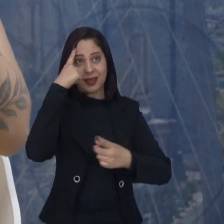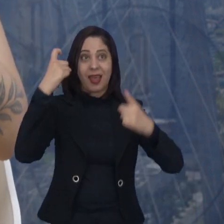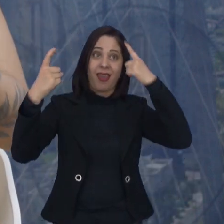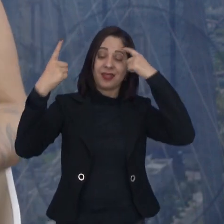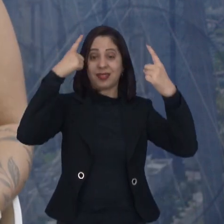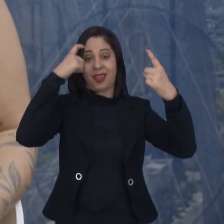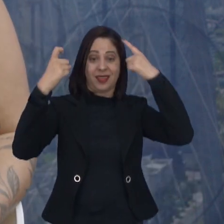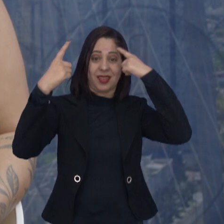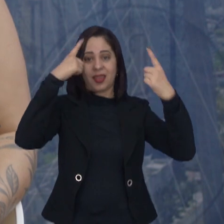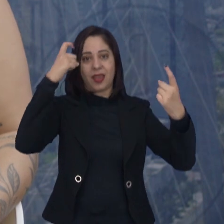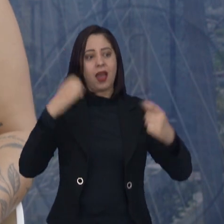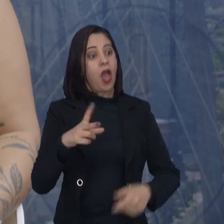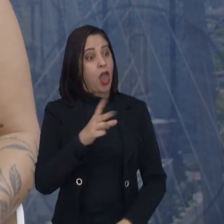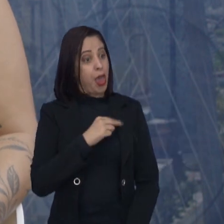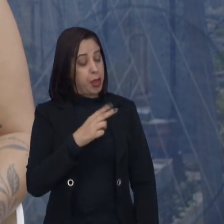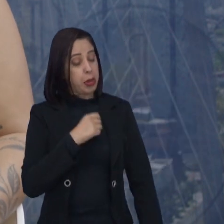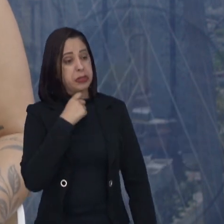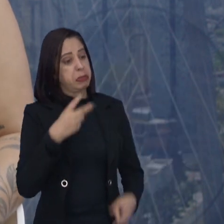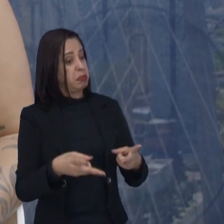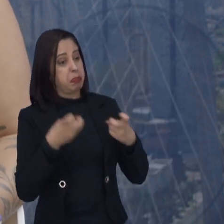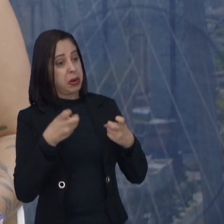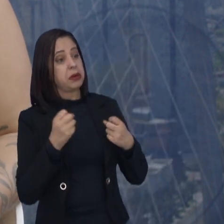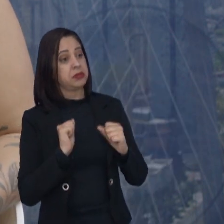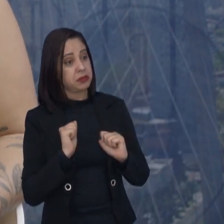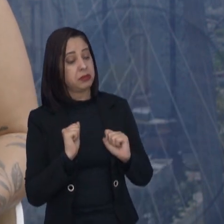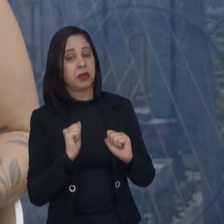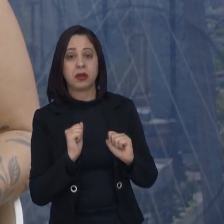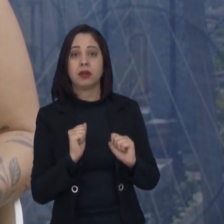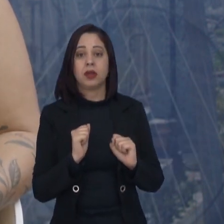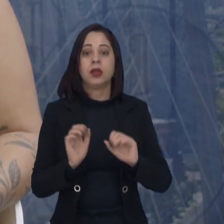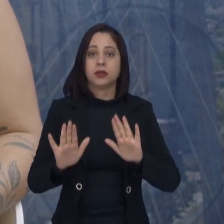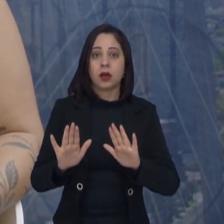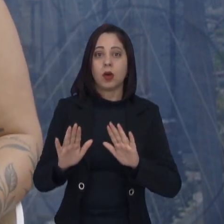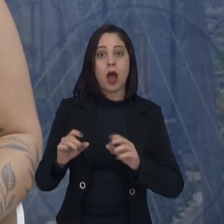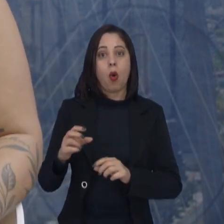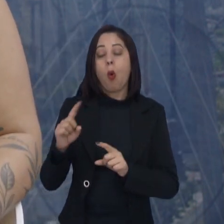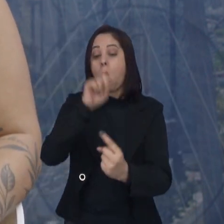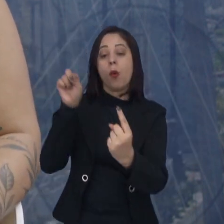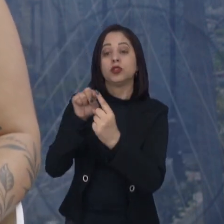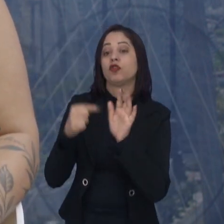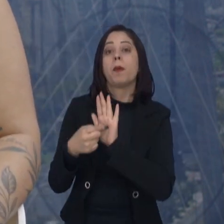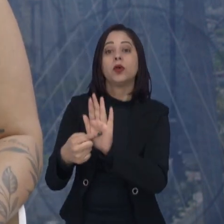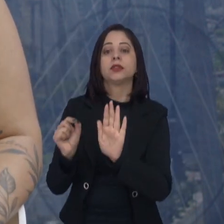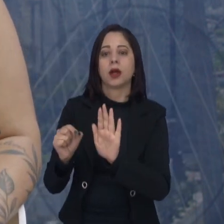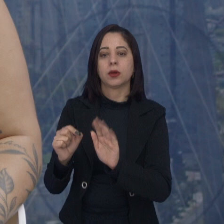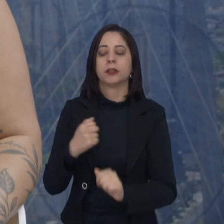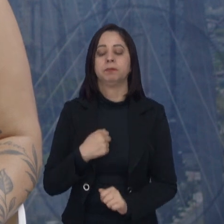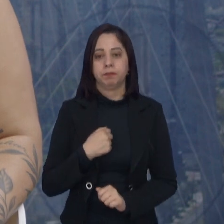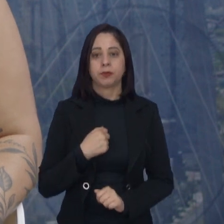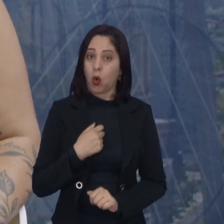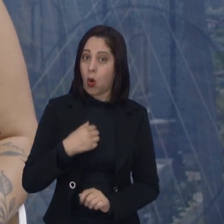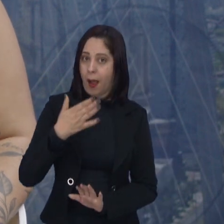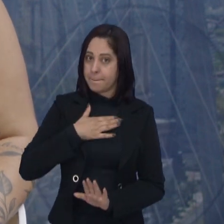fala, nossa, isso era uma publicidade, nem tinha percebido. Mas a ideia realmente é você mostrar para aquela pessoa, olha, eu estou indicando,